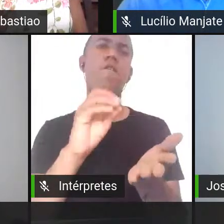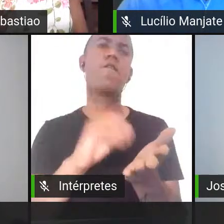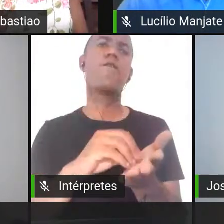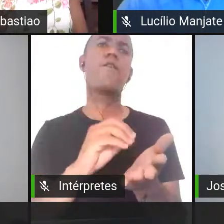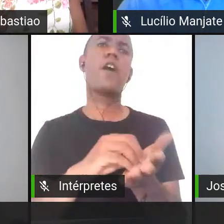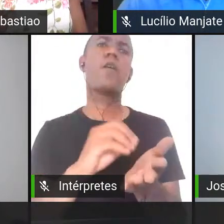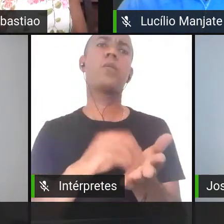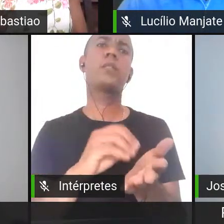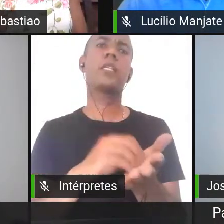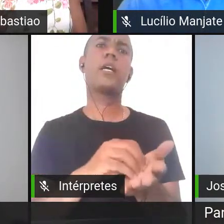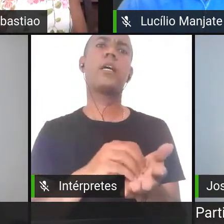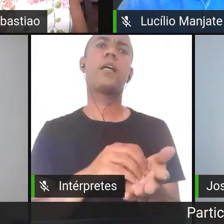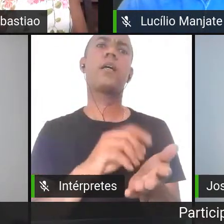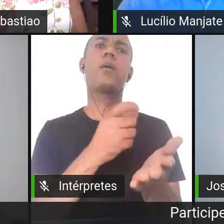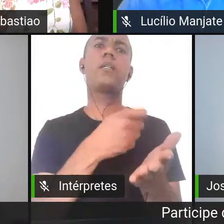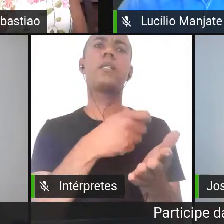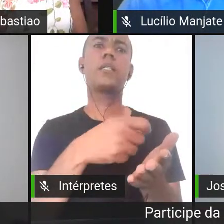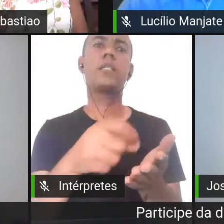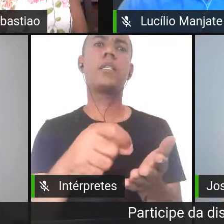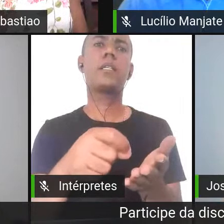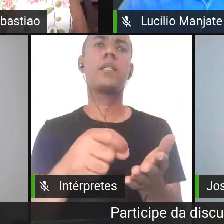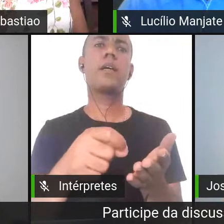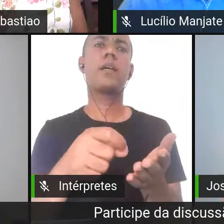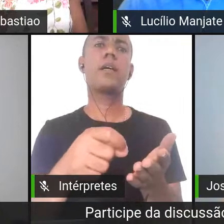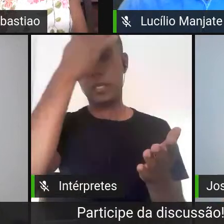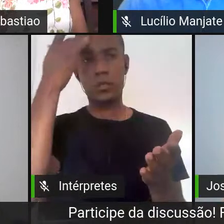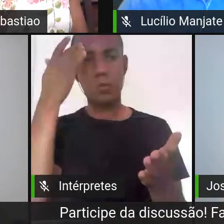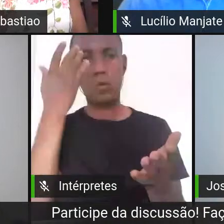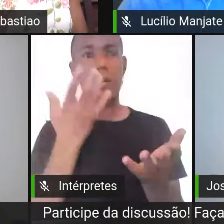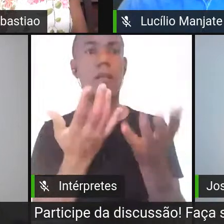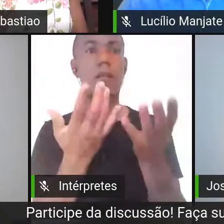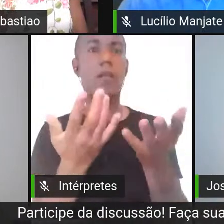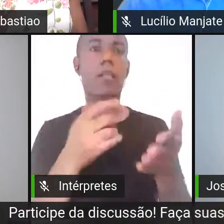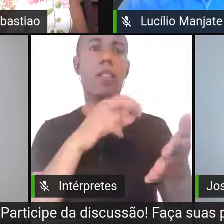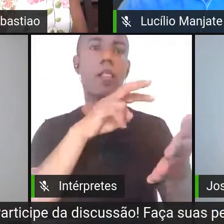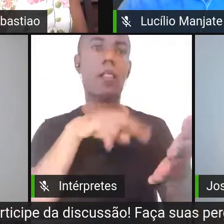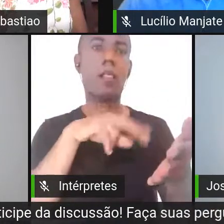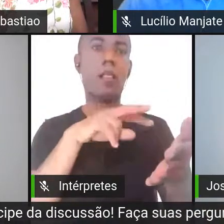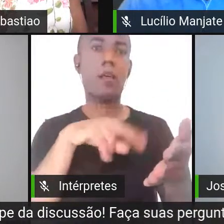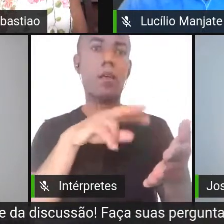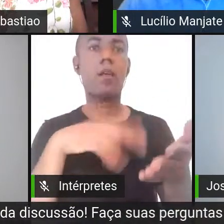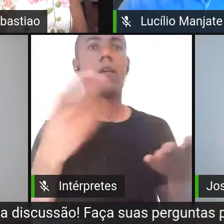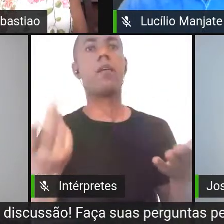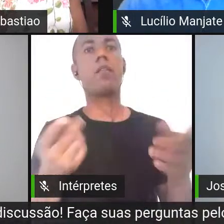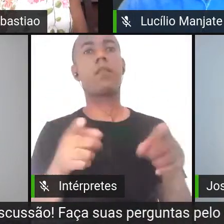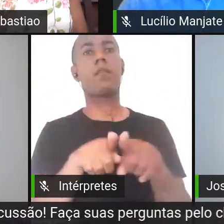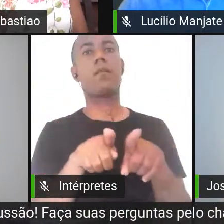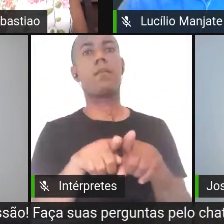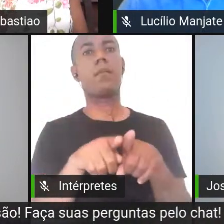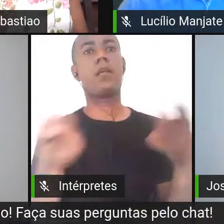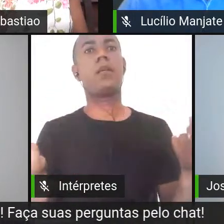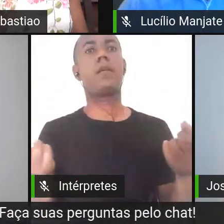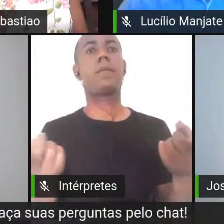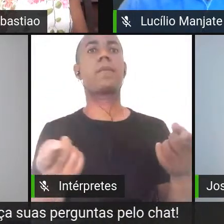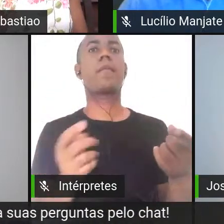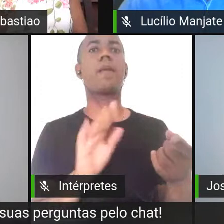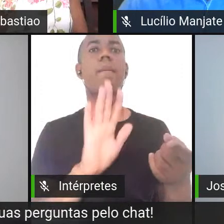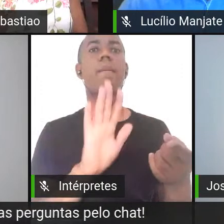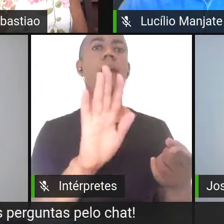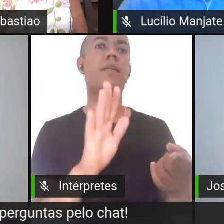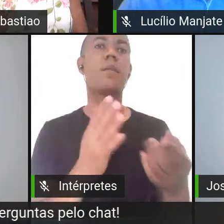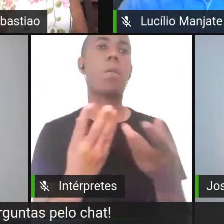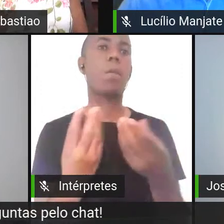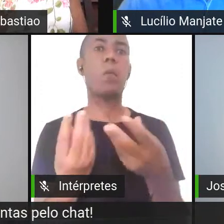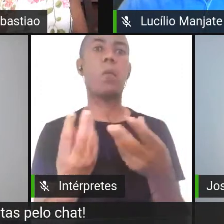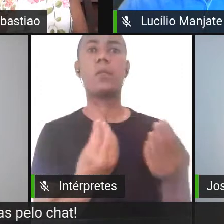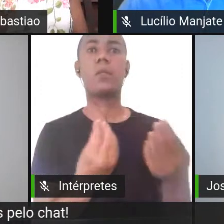publica suficiente. Era um bocado o que a Eliana até dizia, que há muitos livros que nós temos, há muito material que temos, mas não há mercado,